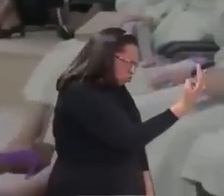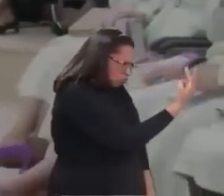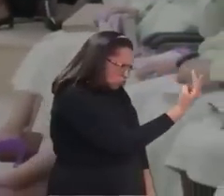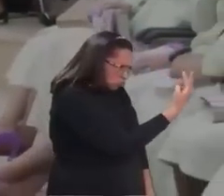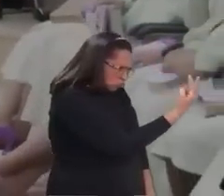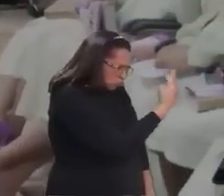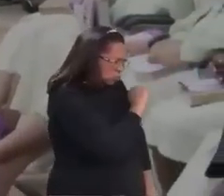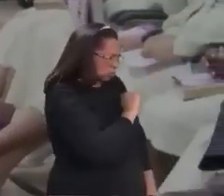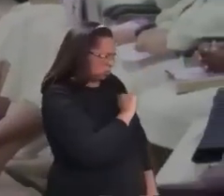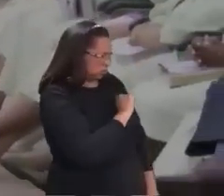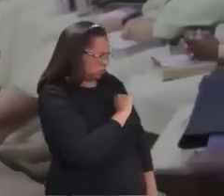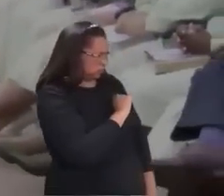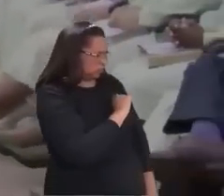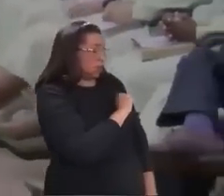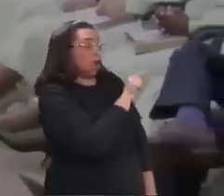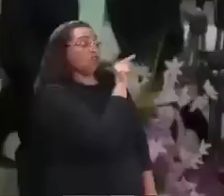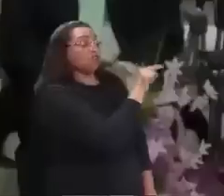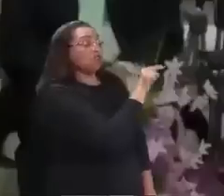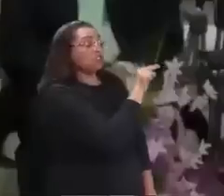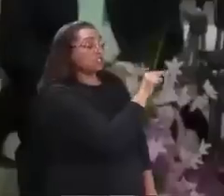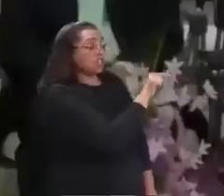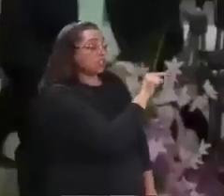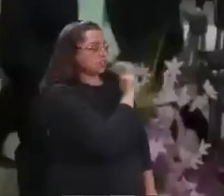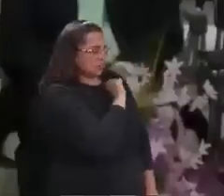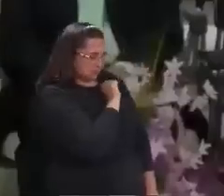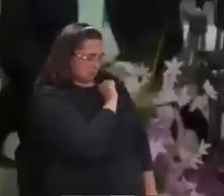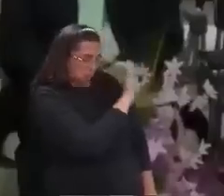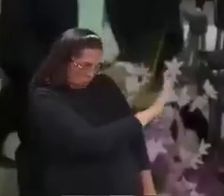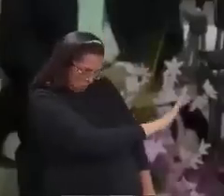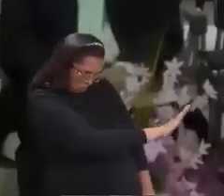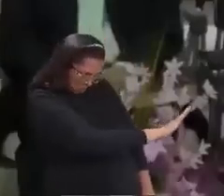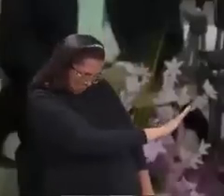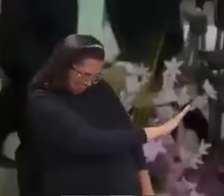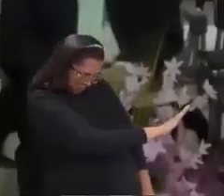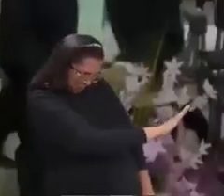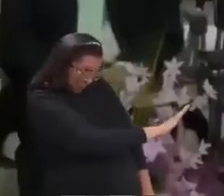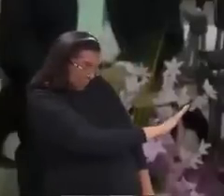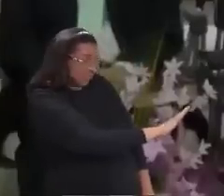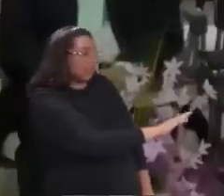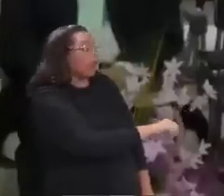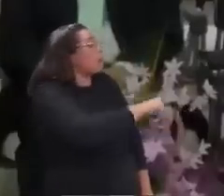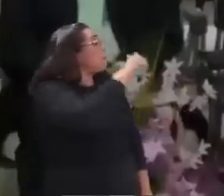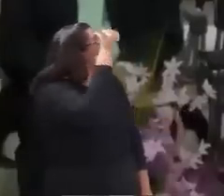Quando as parteiras forem ter filhos,